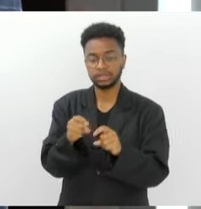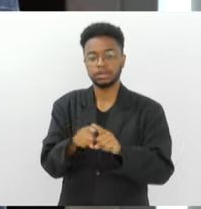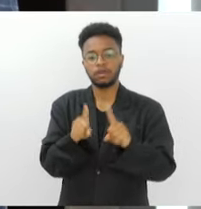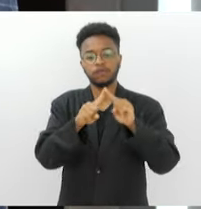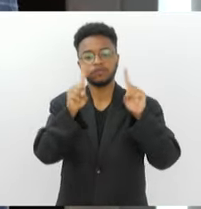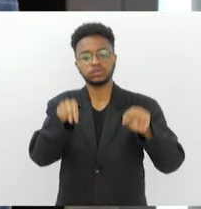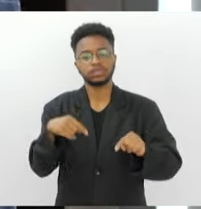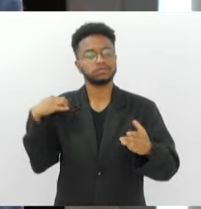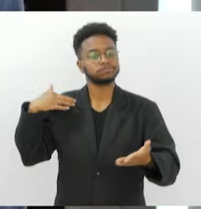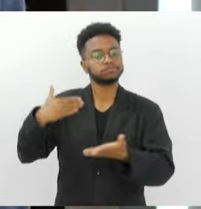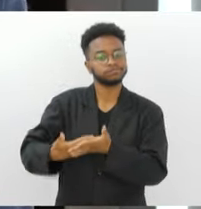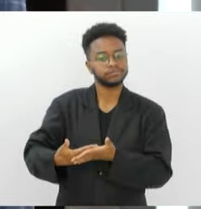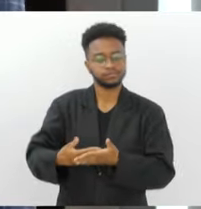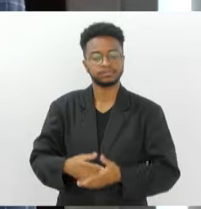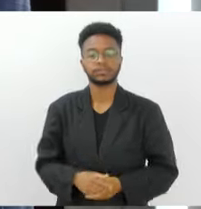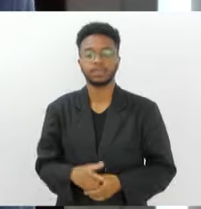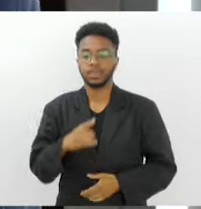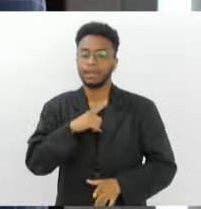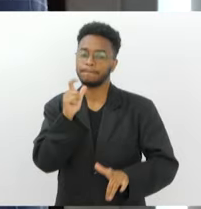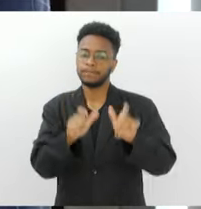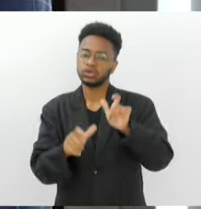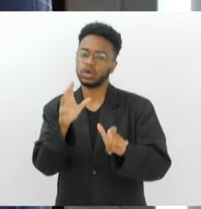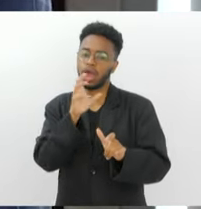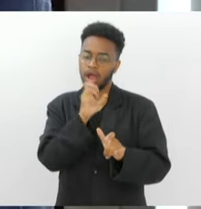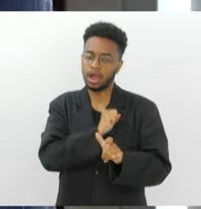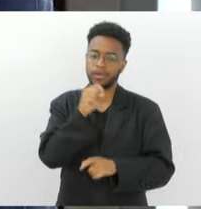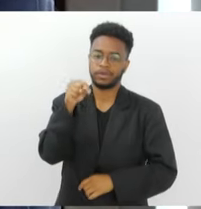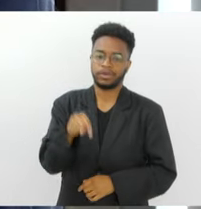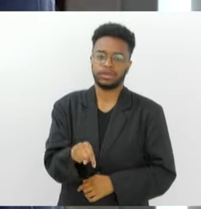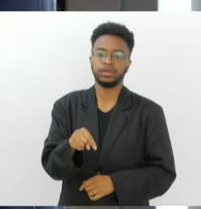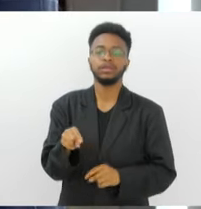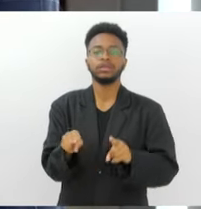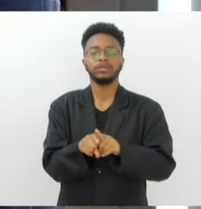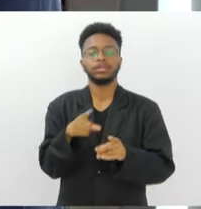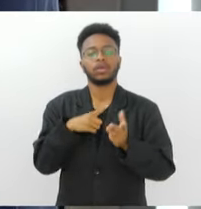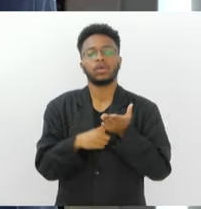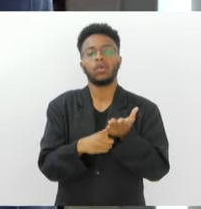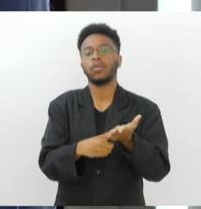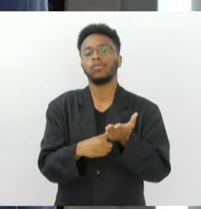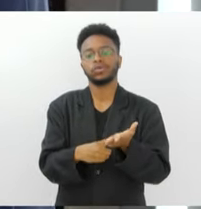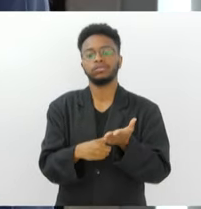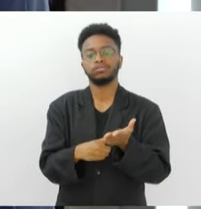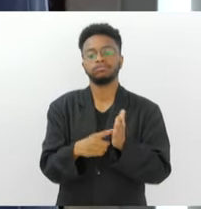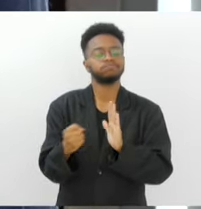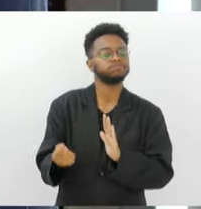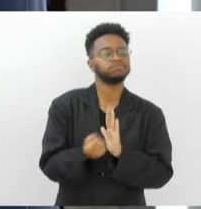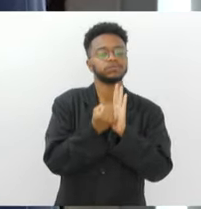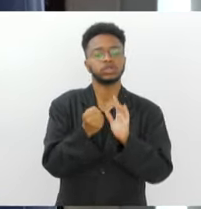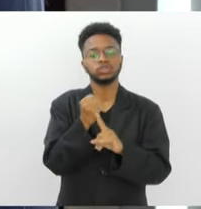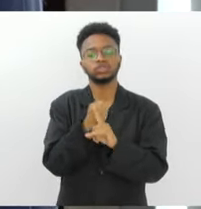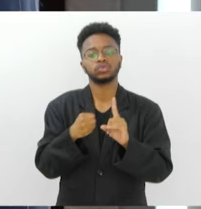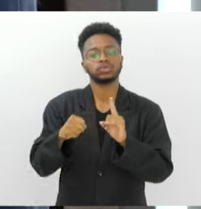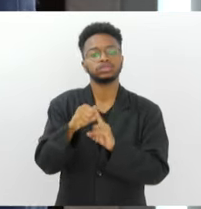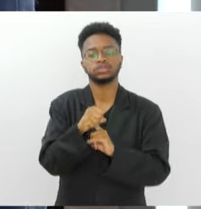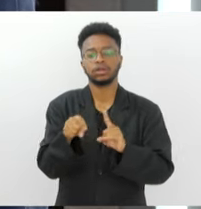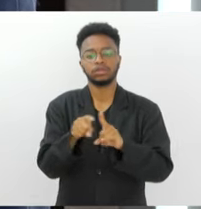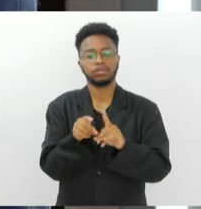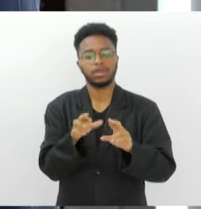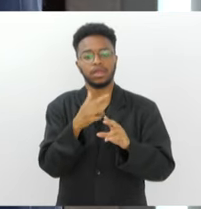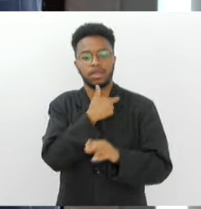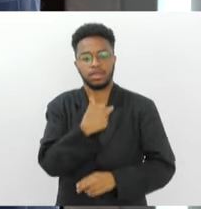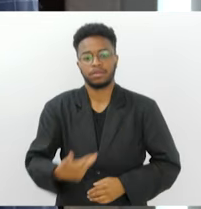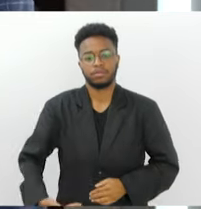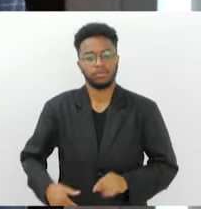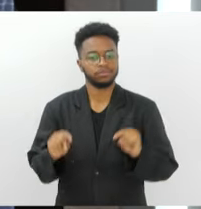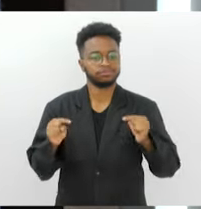dos dias de hoje. São servidores apaixonados pela casa, que têm um compromisso simbólico, social e republicano